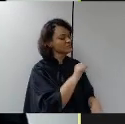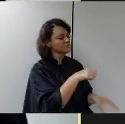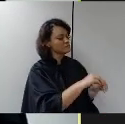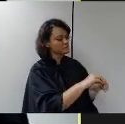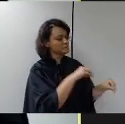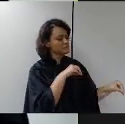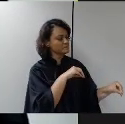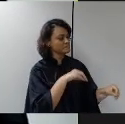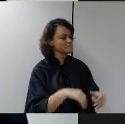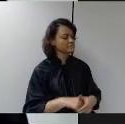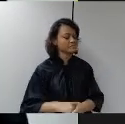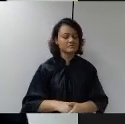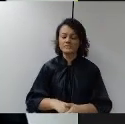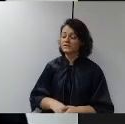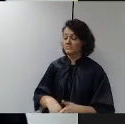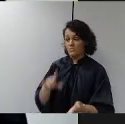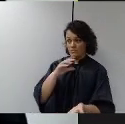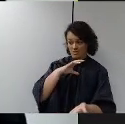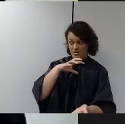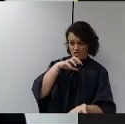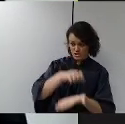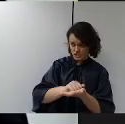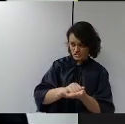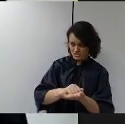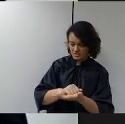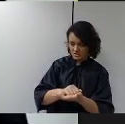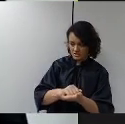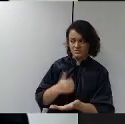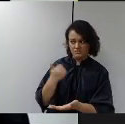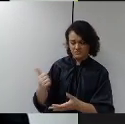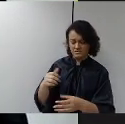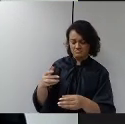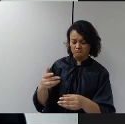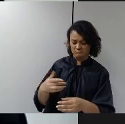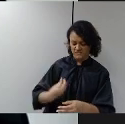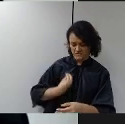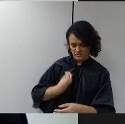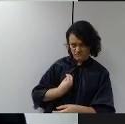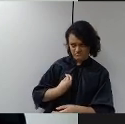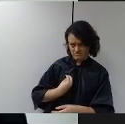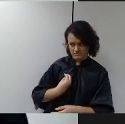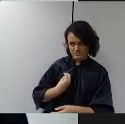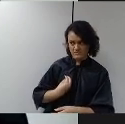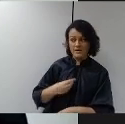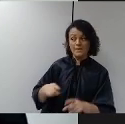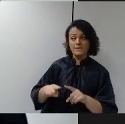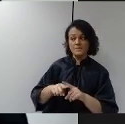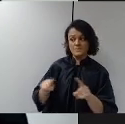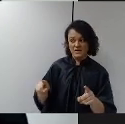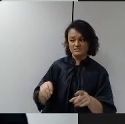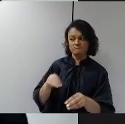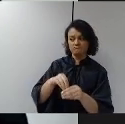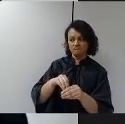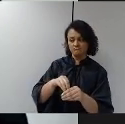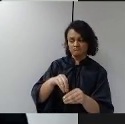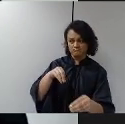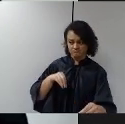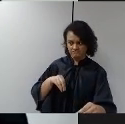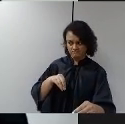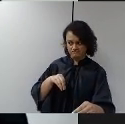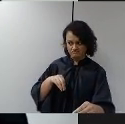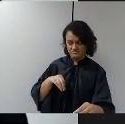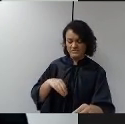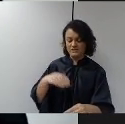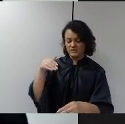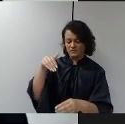fica registrada a sua presença e eu proclamo o resultado nos termos do voto do relator. Não